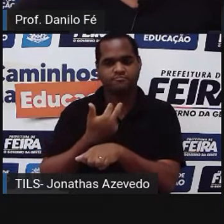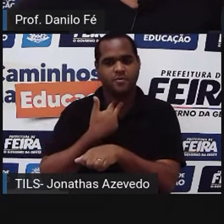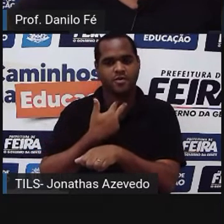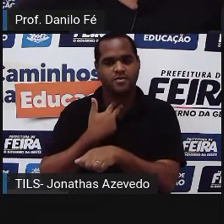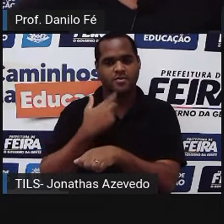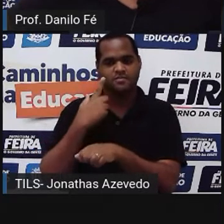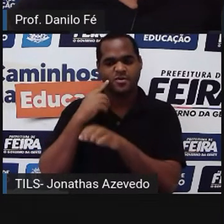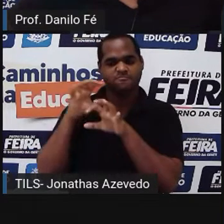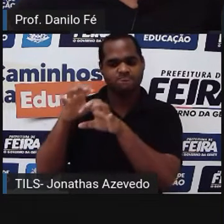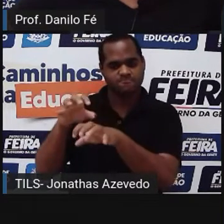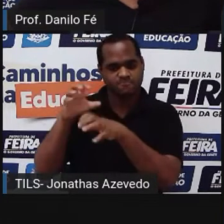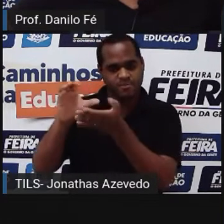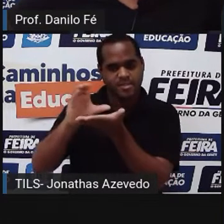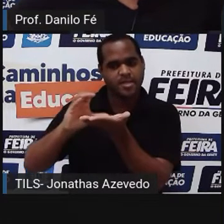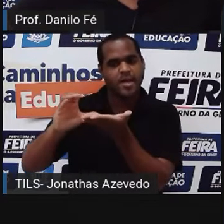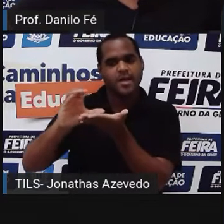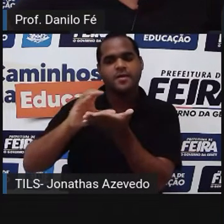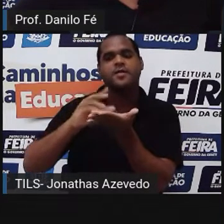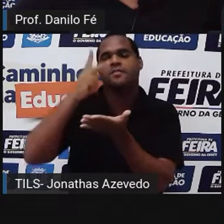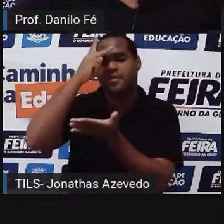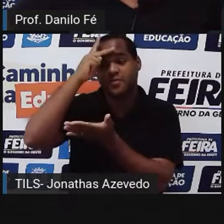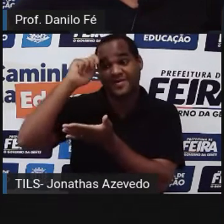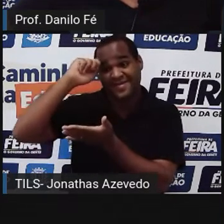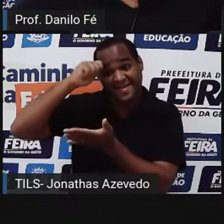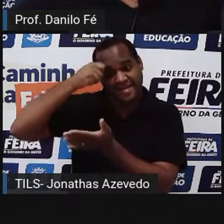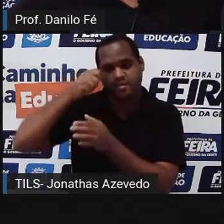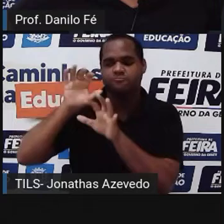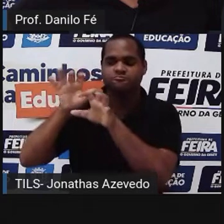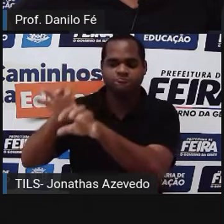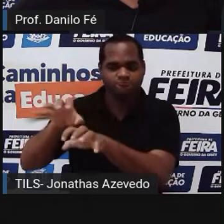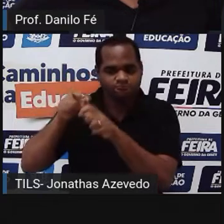perseguiam ciganos, perseguiam negros,